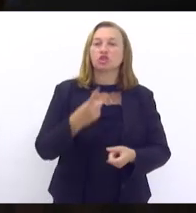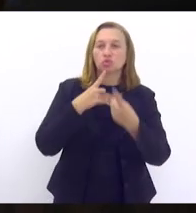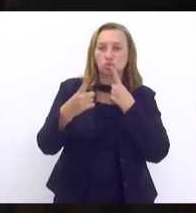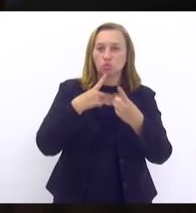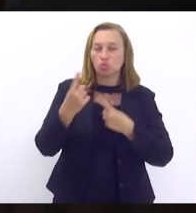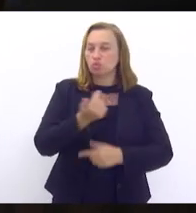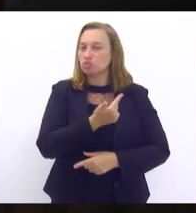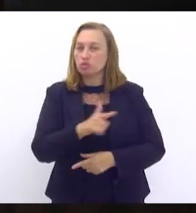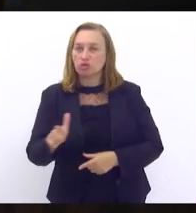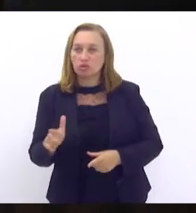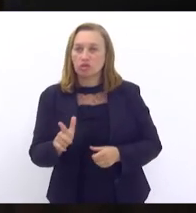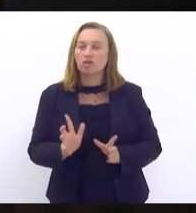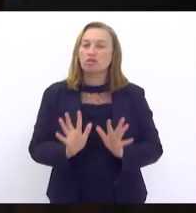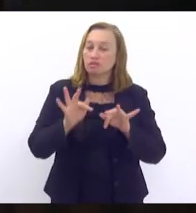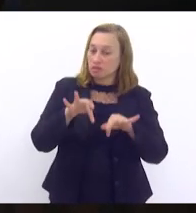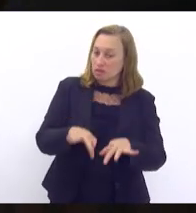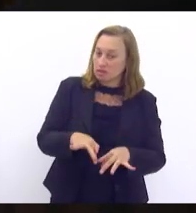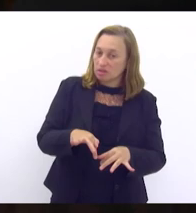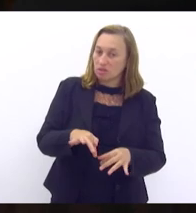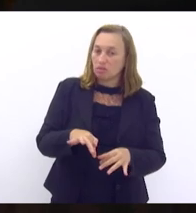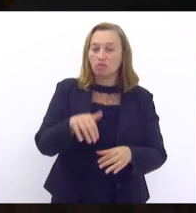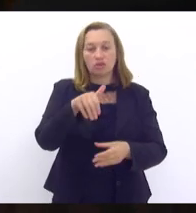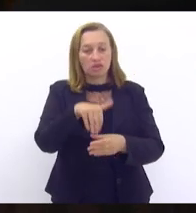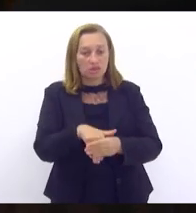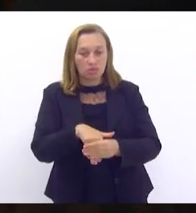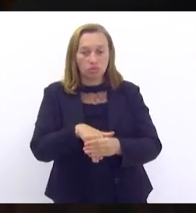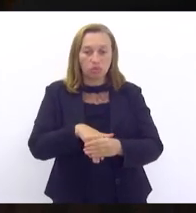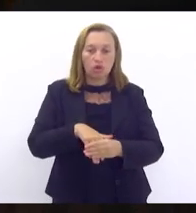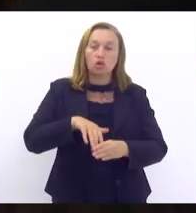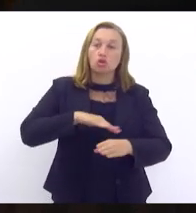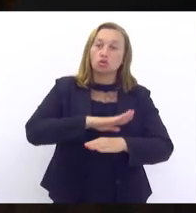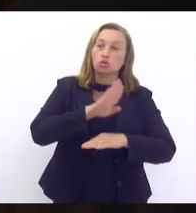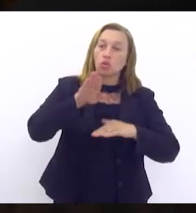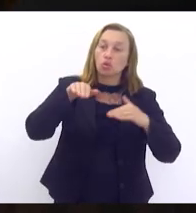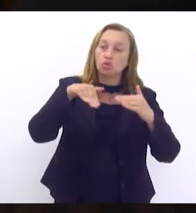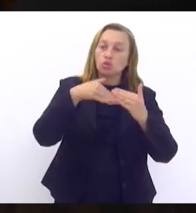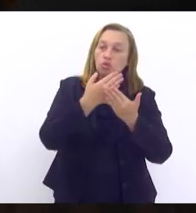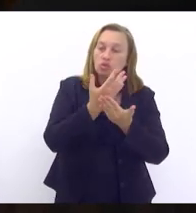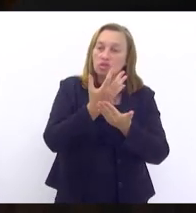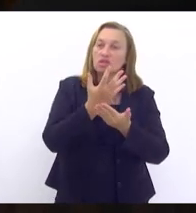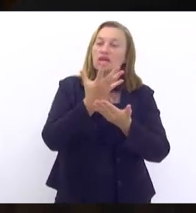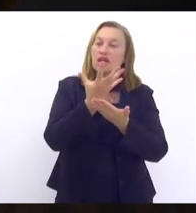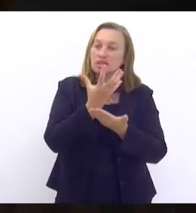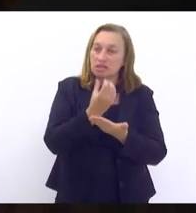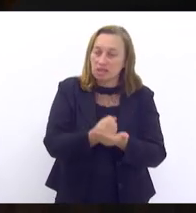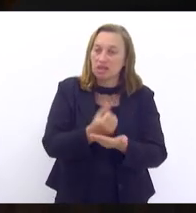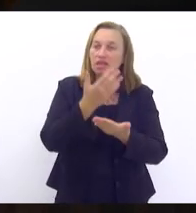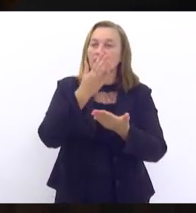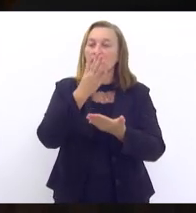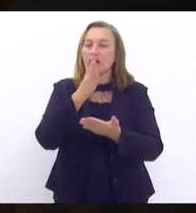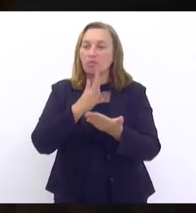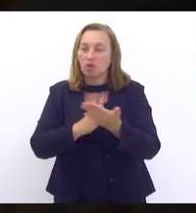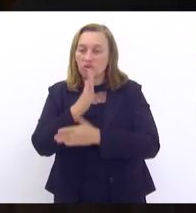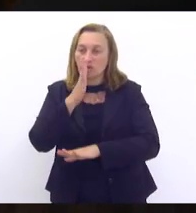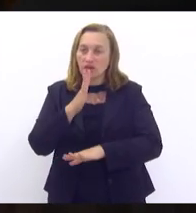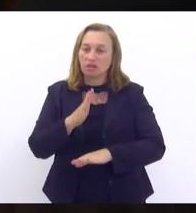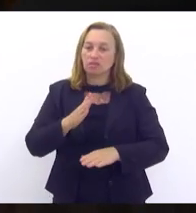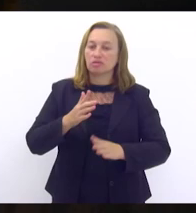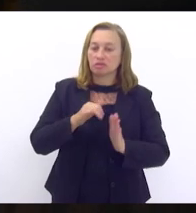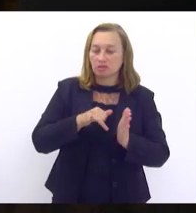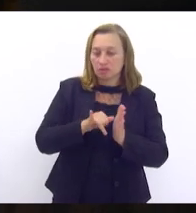não havendo quem queira discutir, encerrada a discussão, em votação. Senhores que aprovam, permaneçam como estão. Aprovado, vai